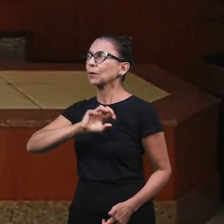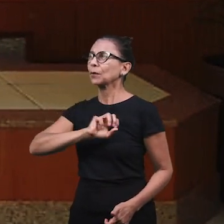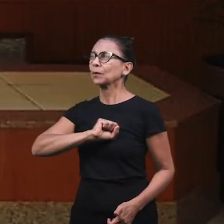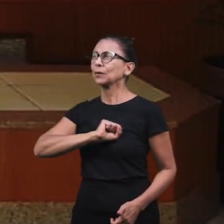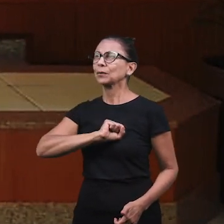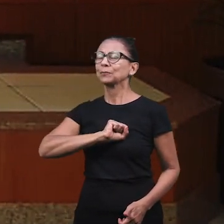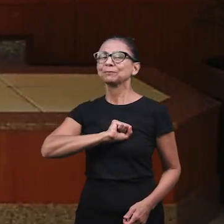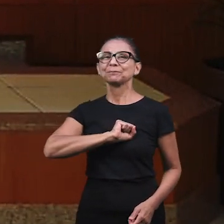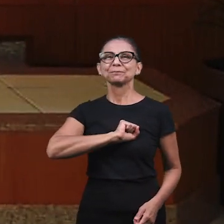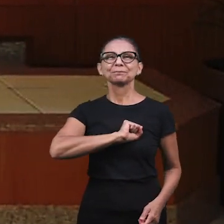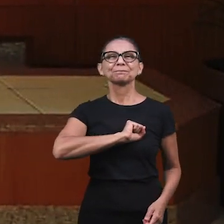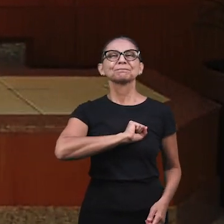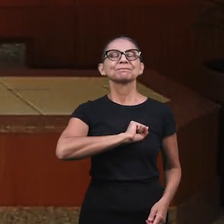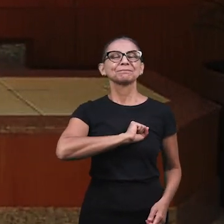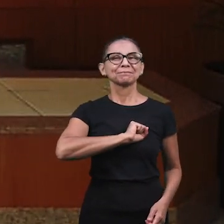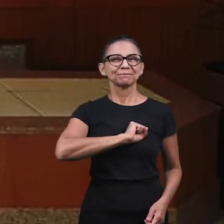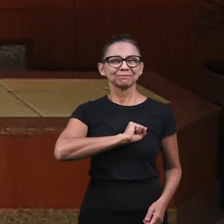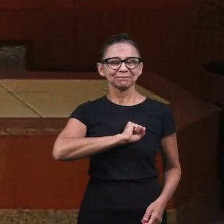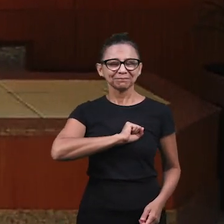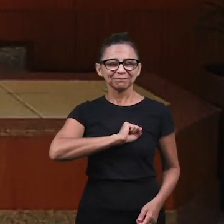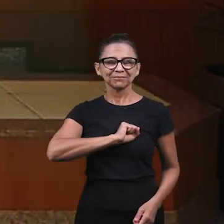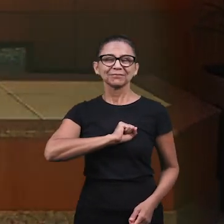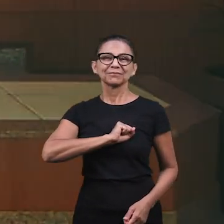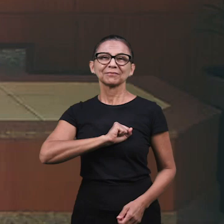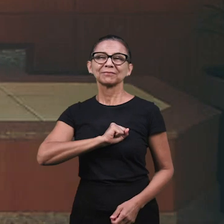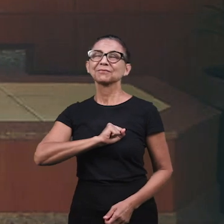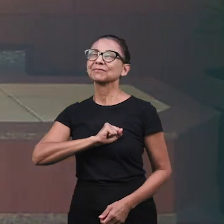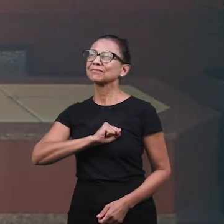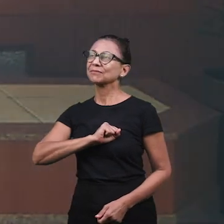necessito muito amor.